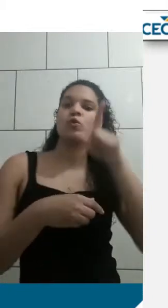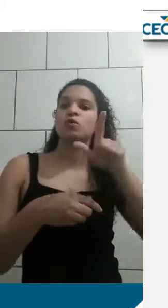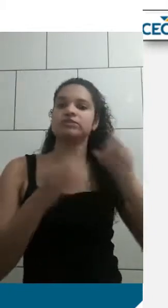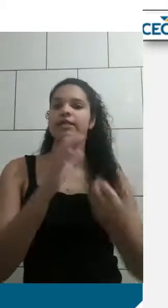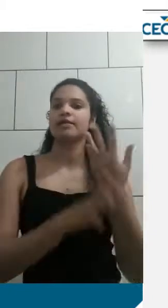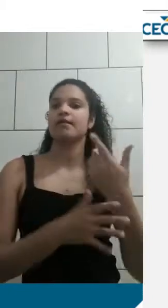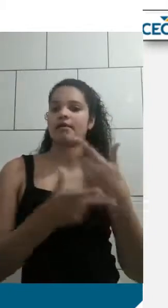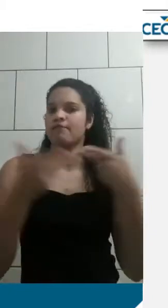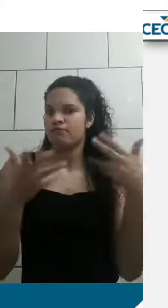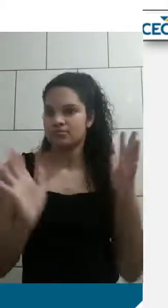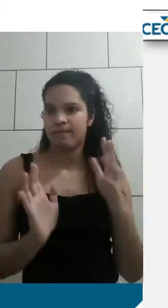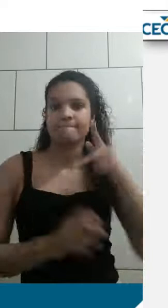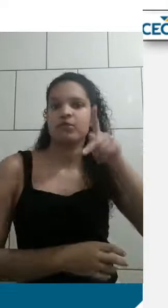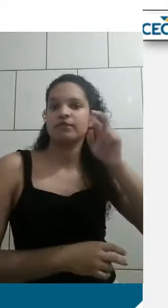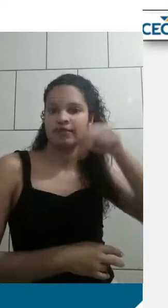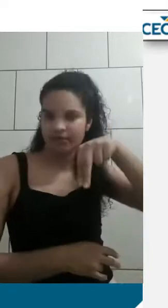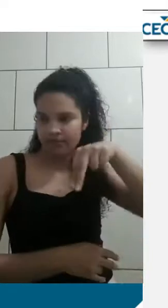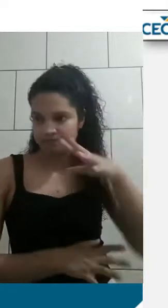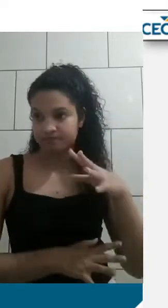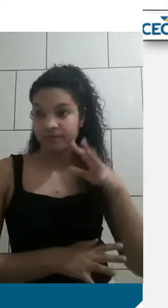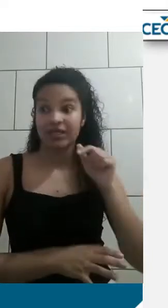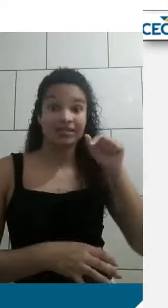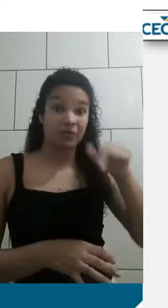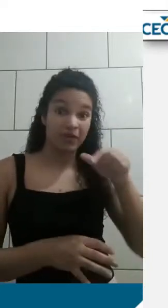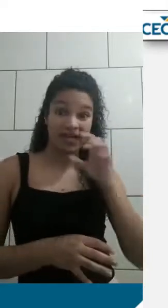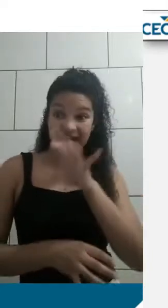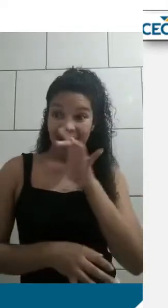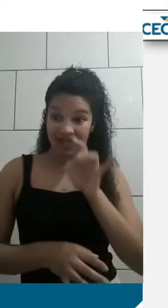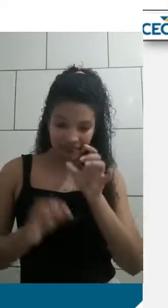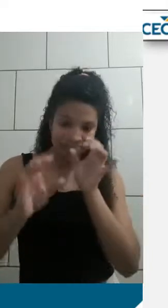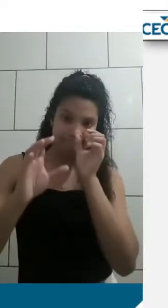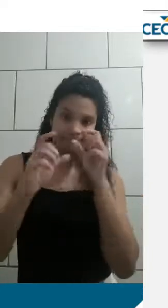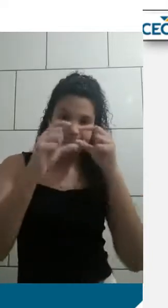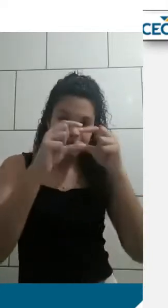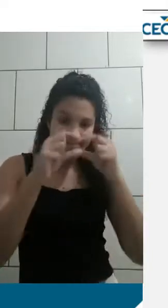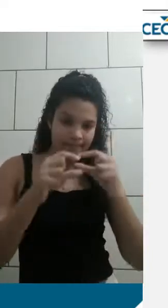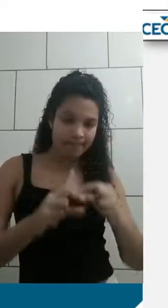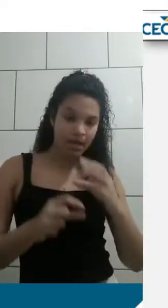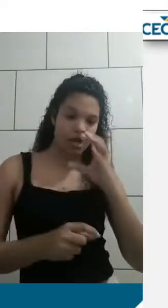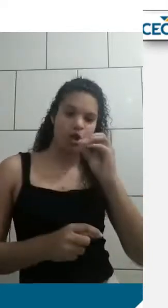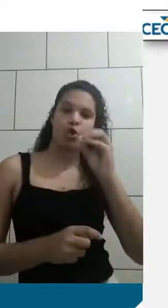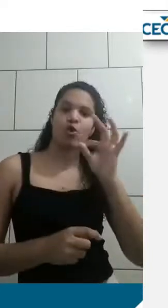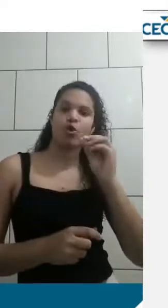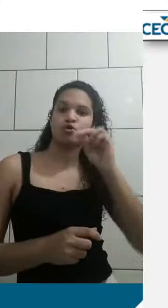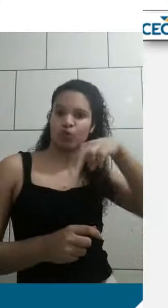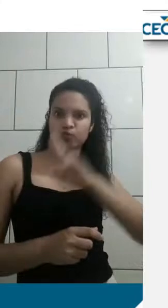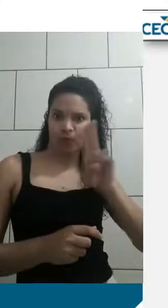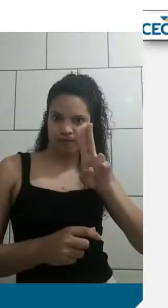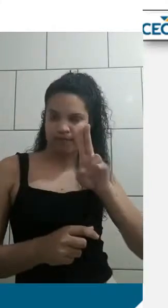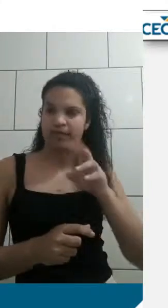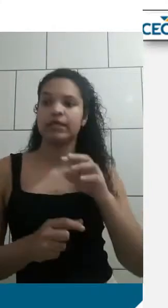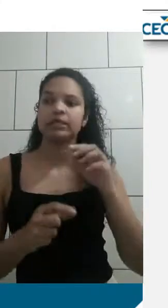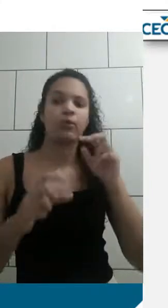códons no RNA mensageiro. Então cada códon do RNA mensageiro significa a entrada